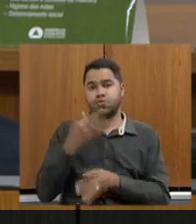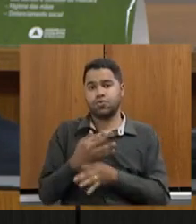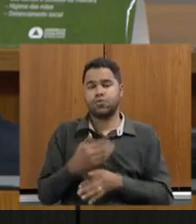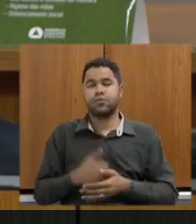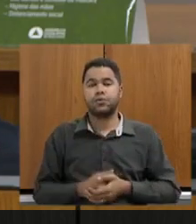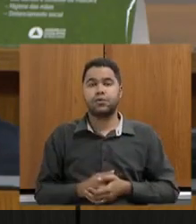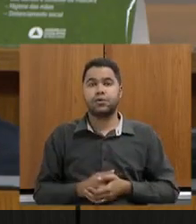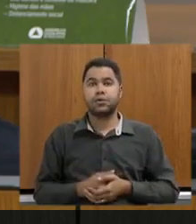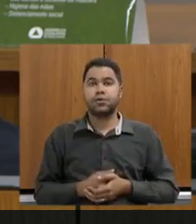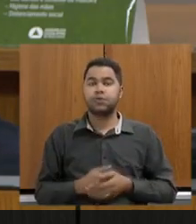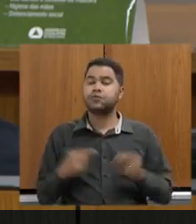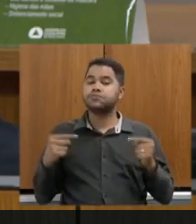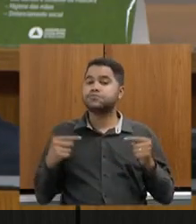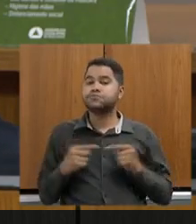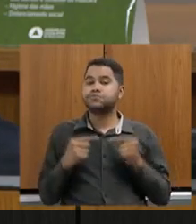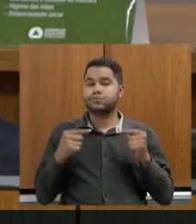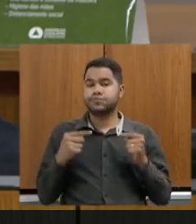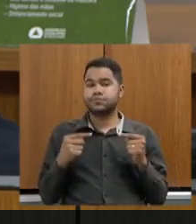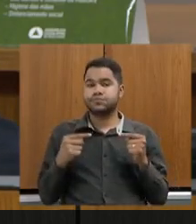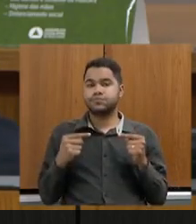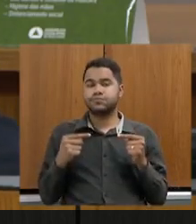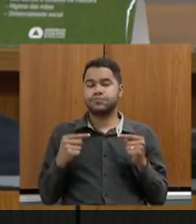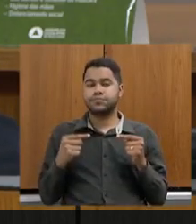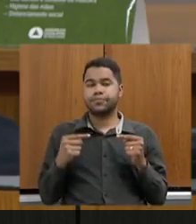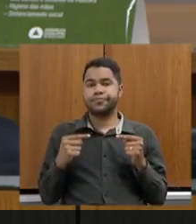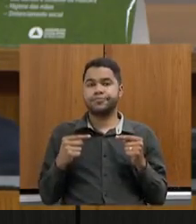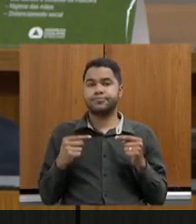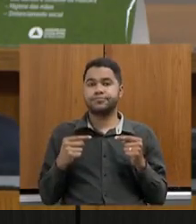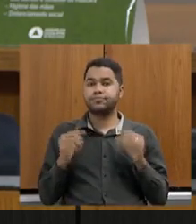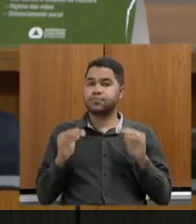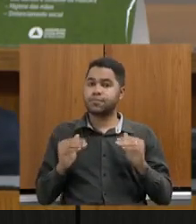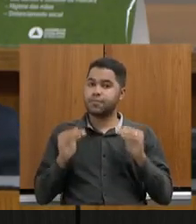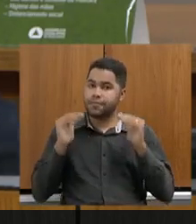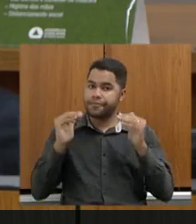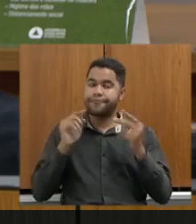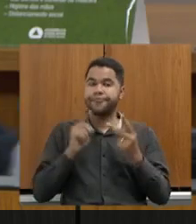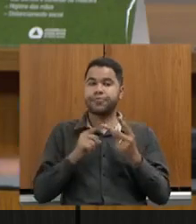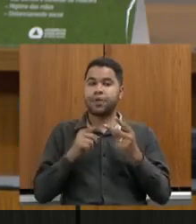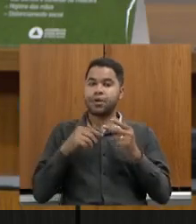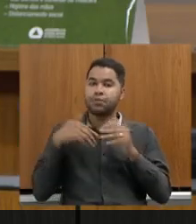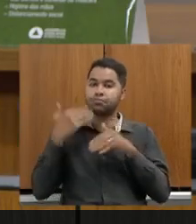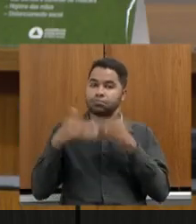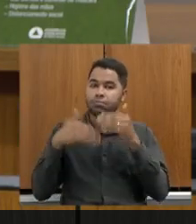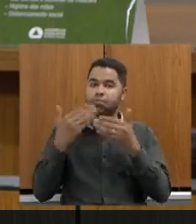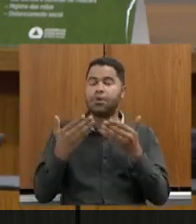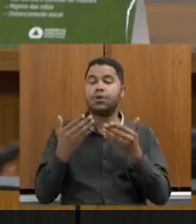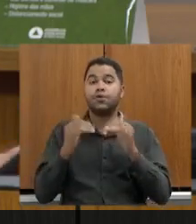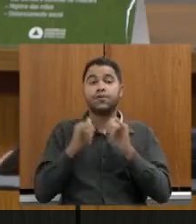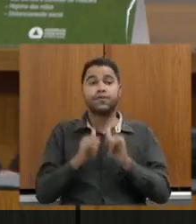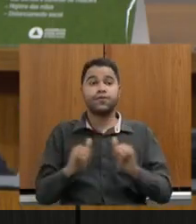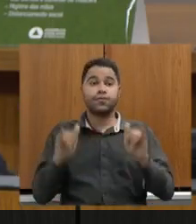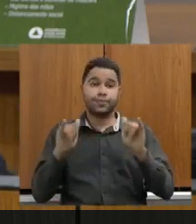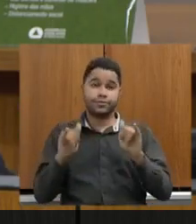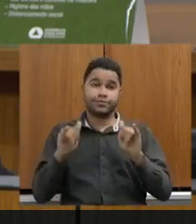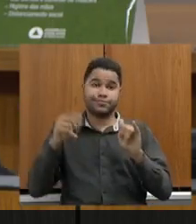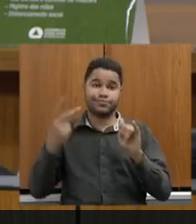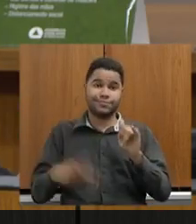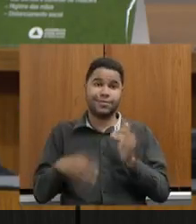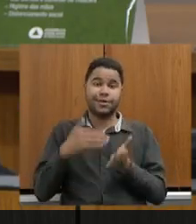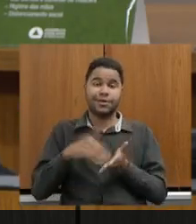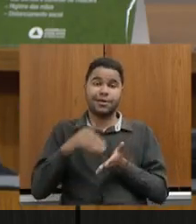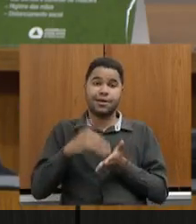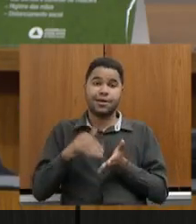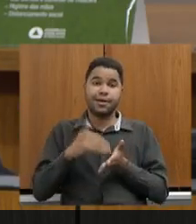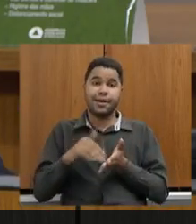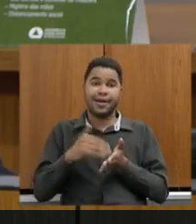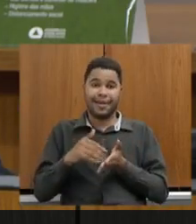com relação à as promoções e progressões executadas as informações que eu tenho na nossa secretaria é